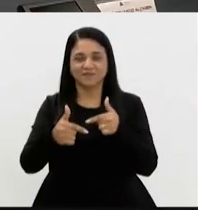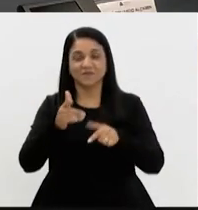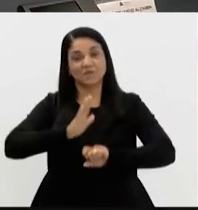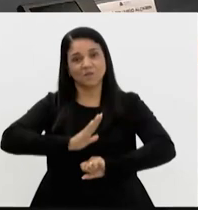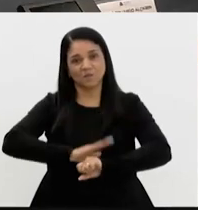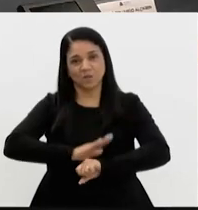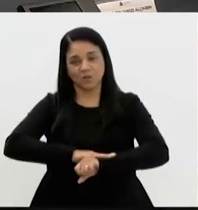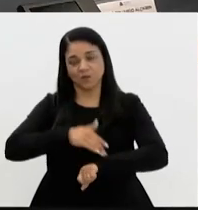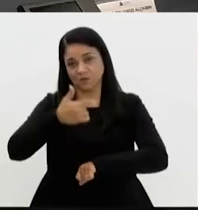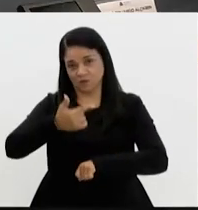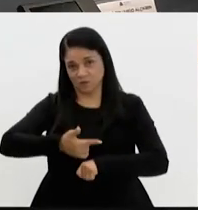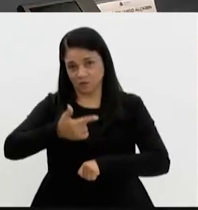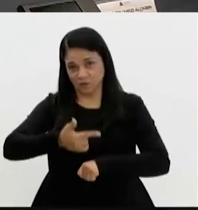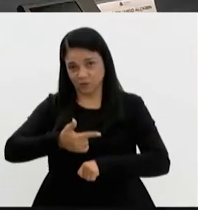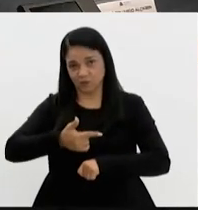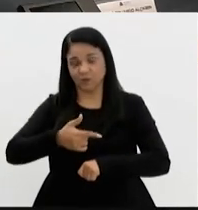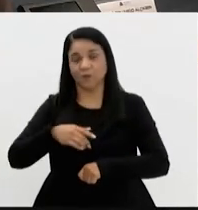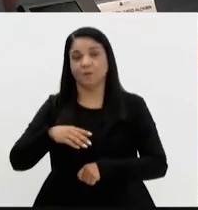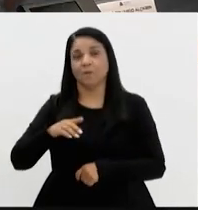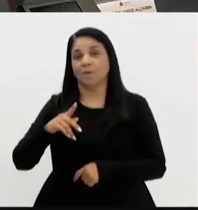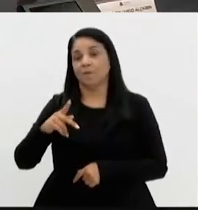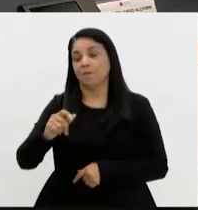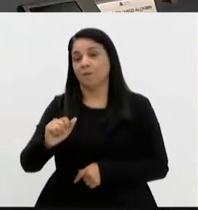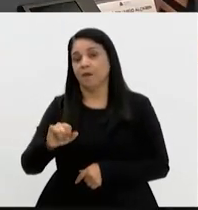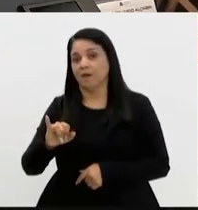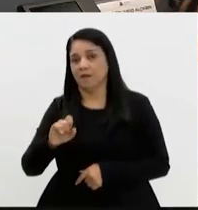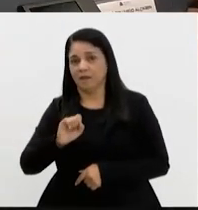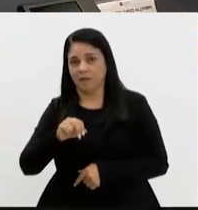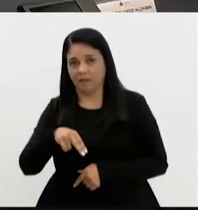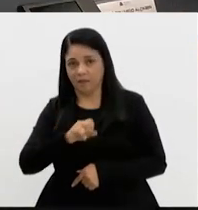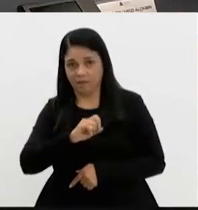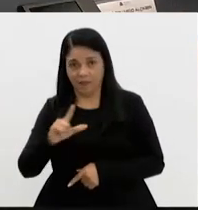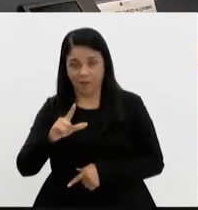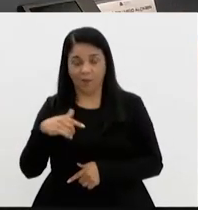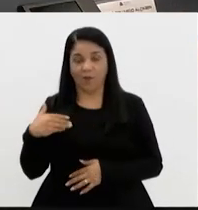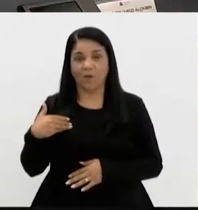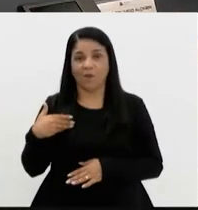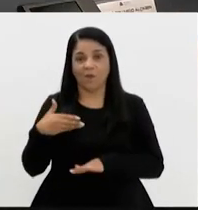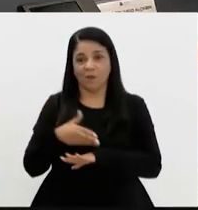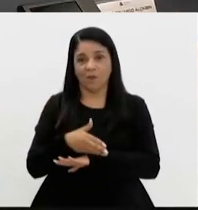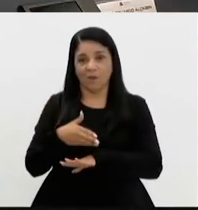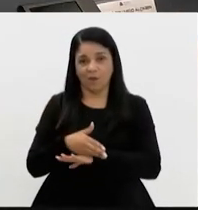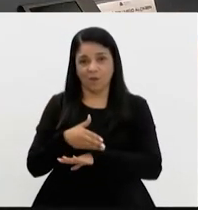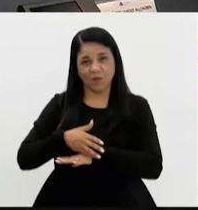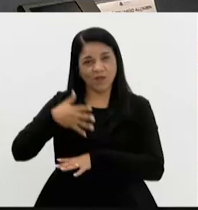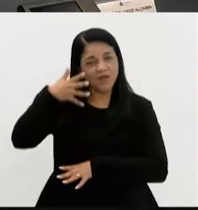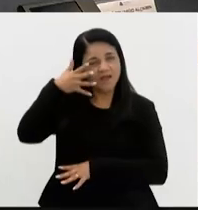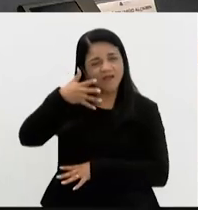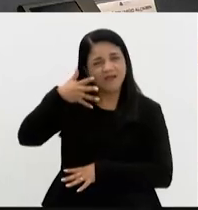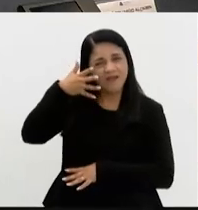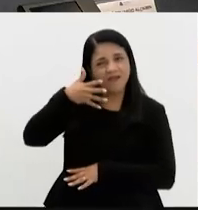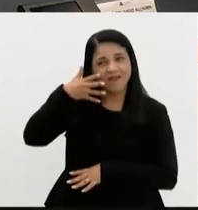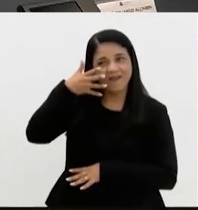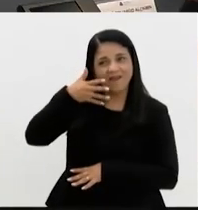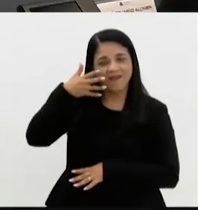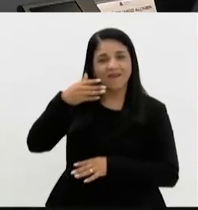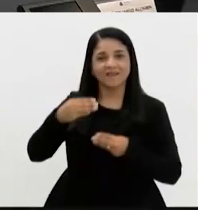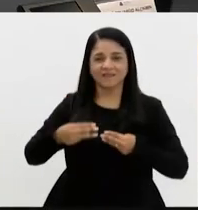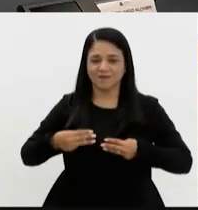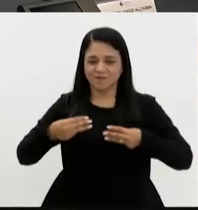painel que terá a presença eh que terá a primeira palestra perdão da